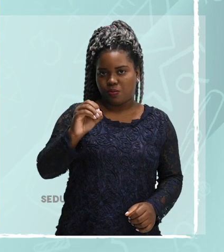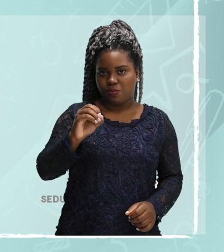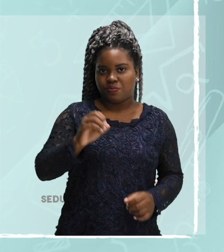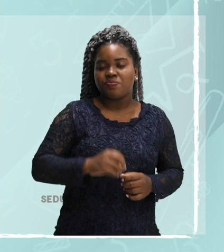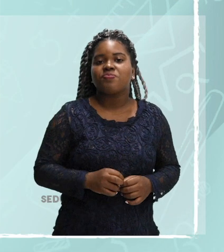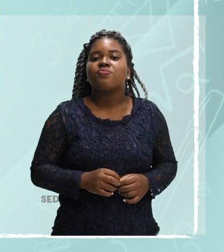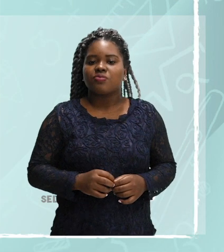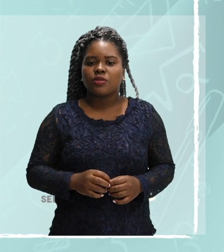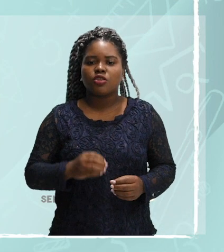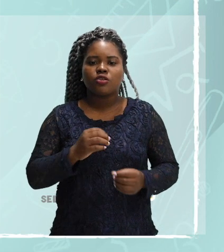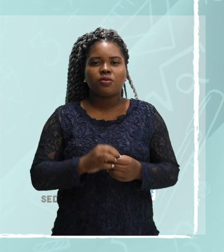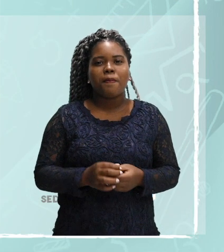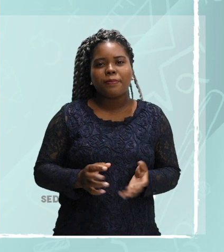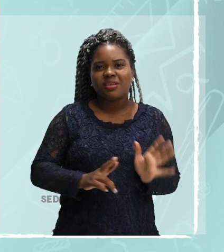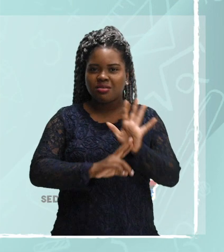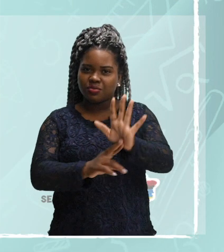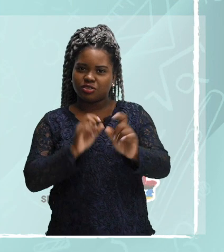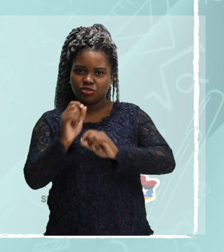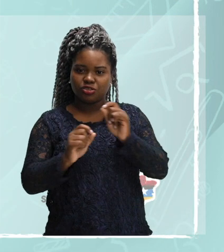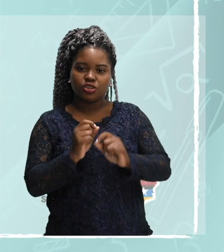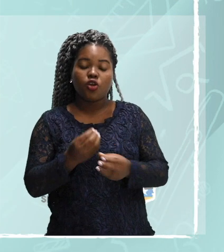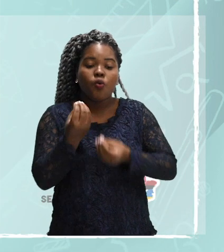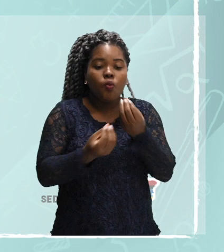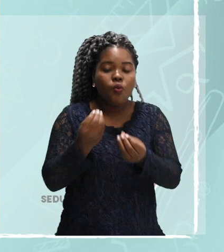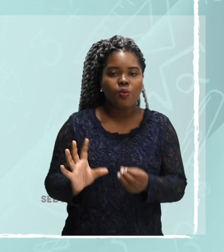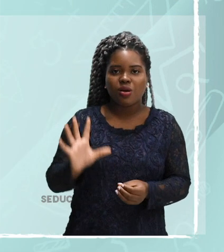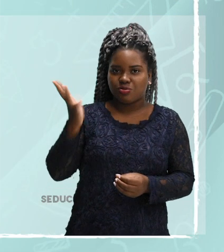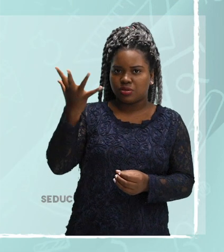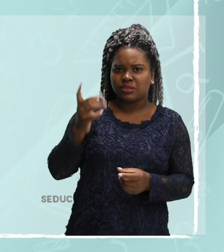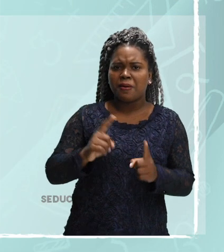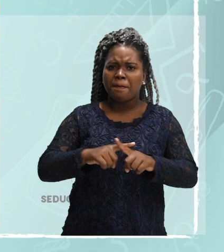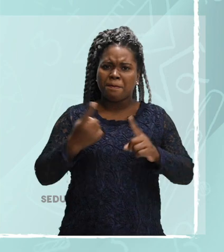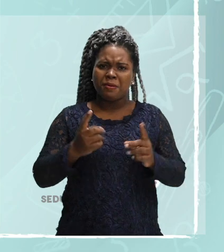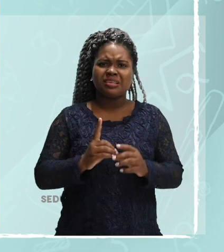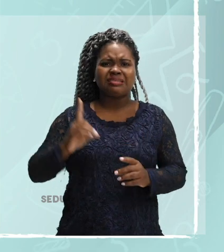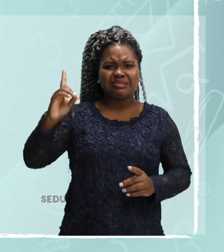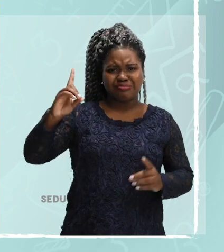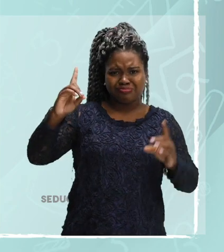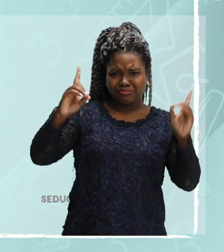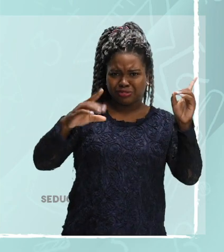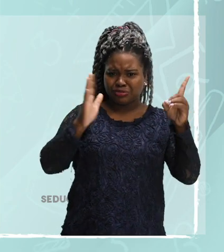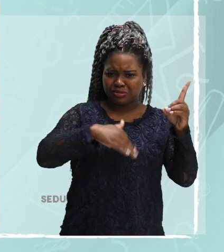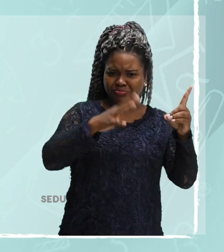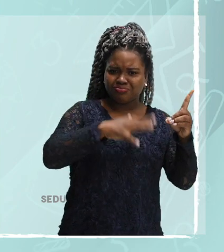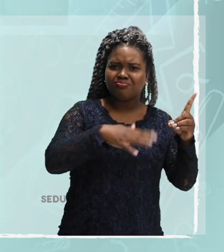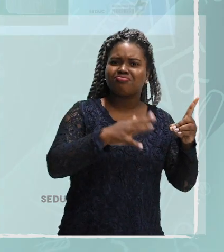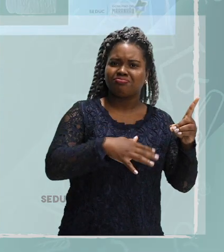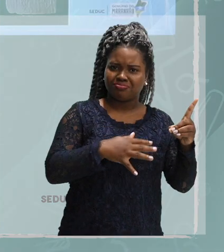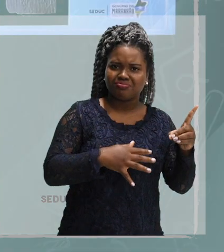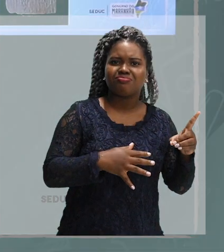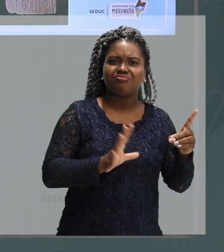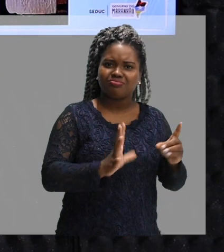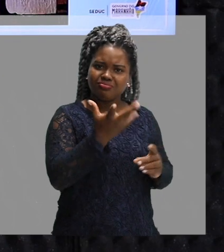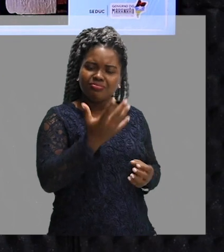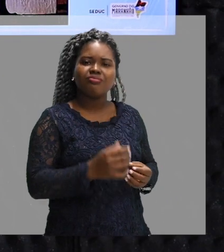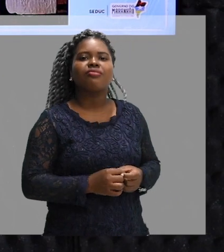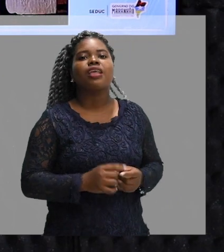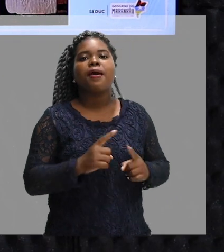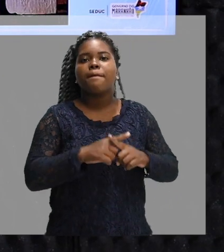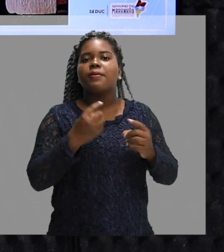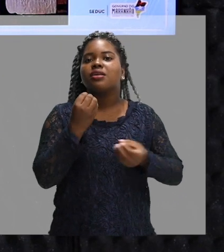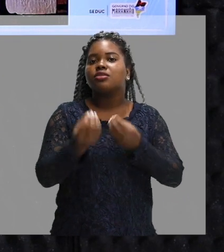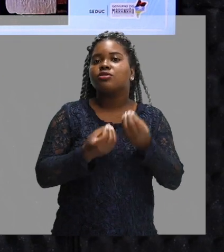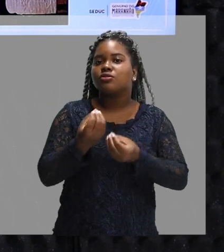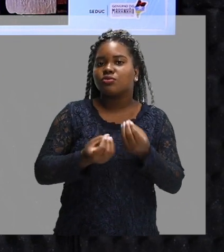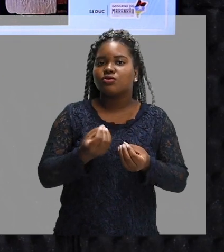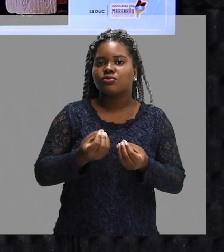que acontecia. Mas o Deus descia para fazer isso, gente. A gente lembra que a gente tem um sacerdote, mas a cerimônia era privada a partir